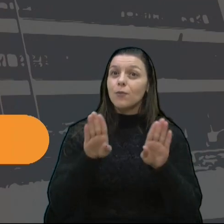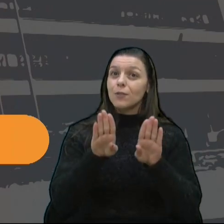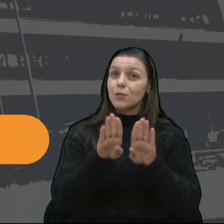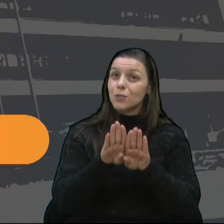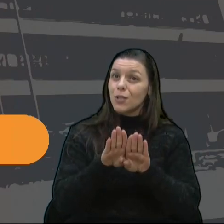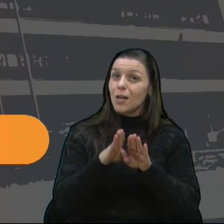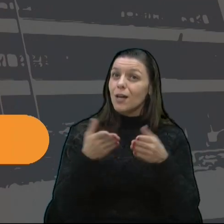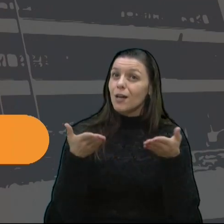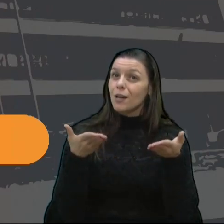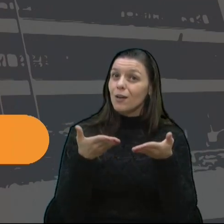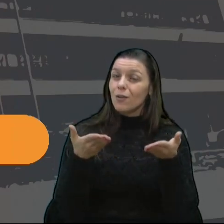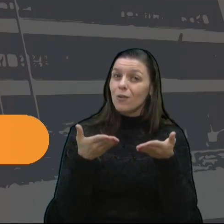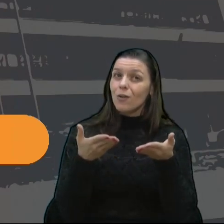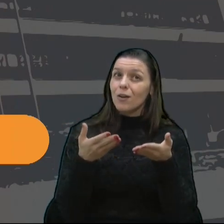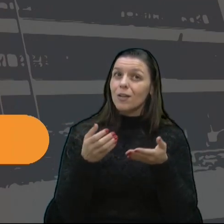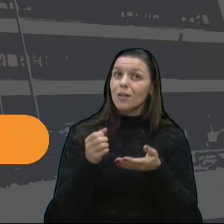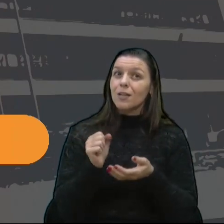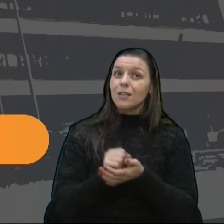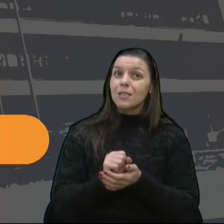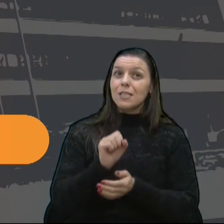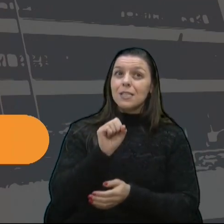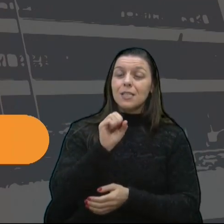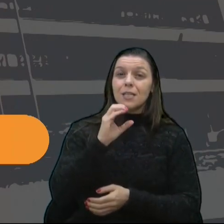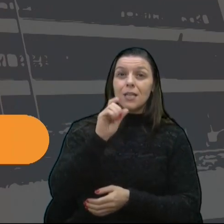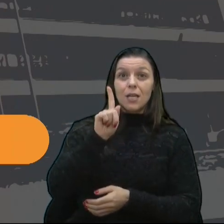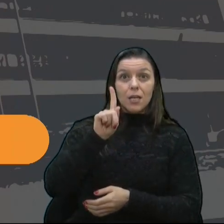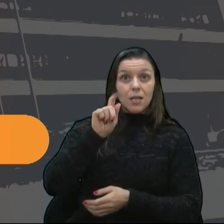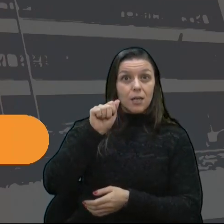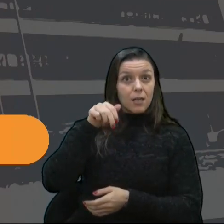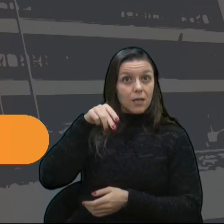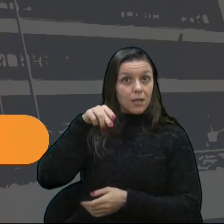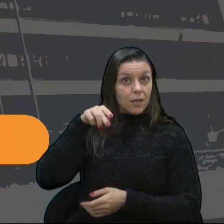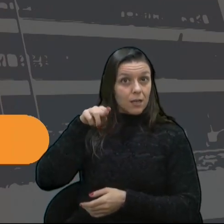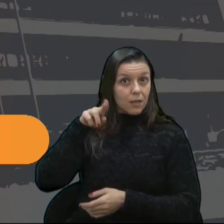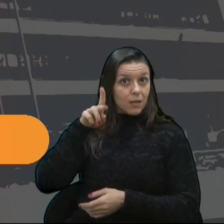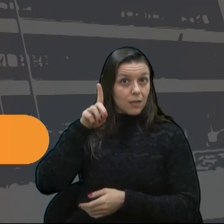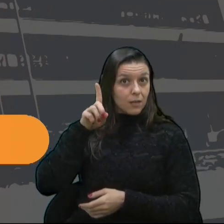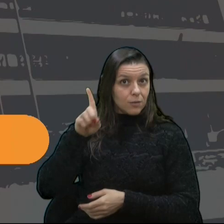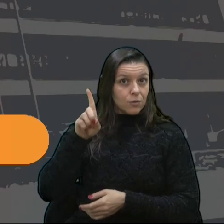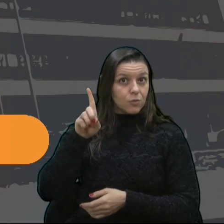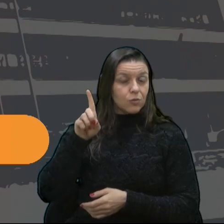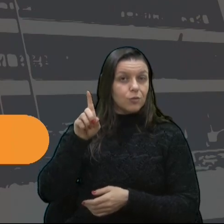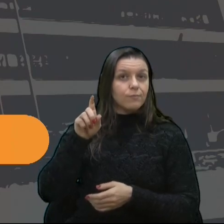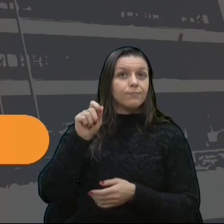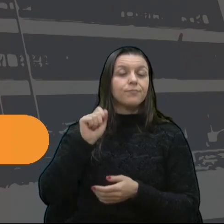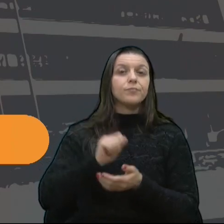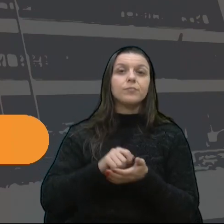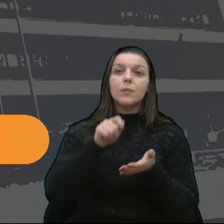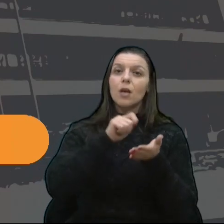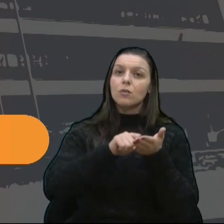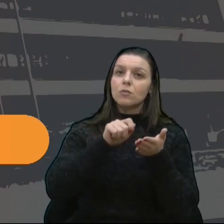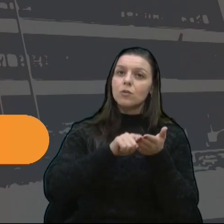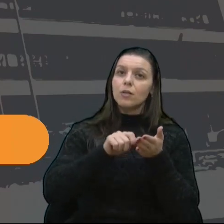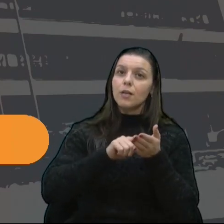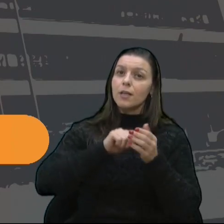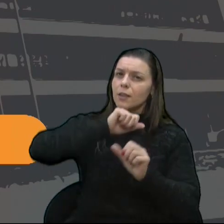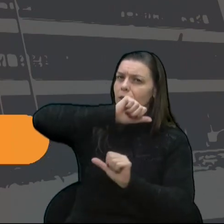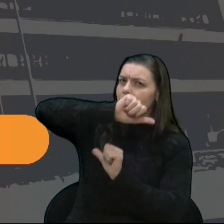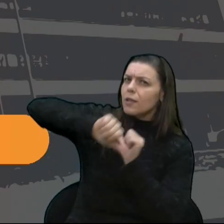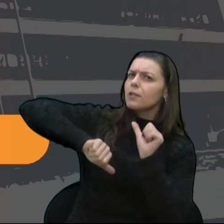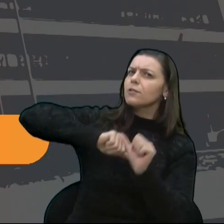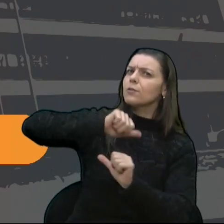chave de ouro, citar Gandhi, com aquela sua frase impecável, inesquecível, que a transformação ela começa em nós,